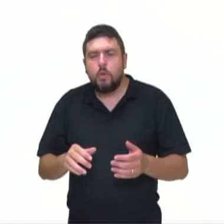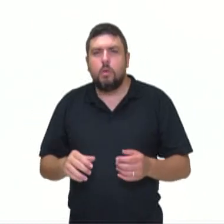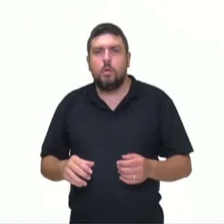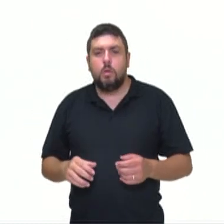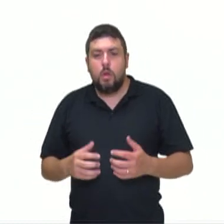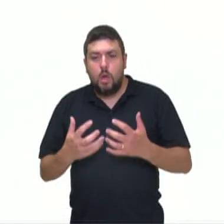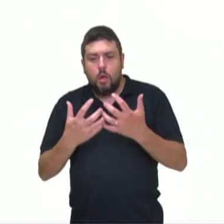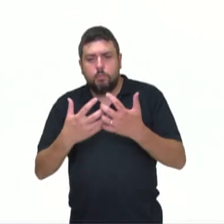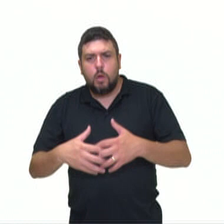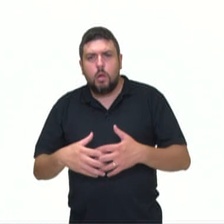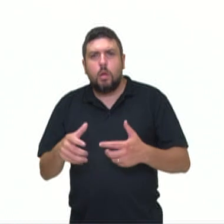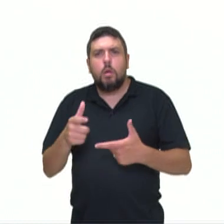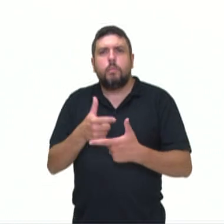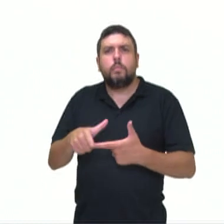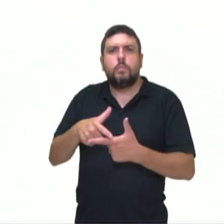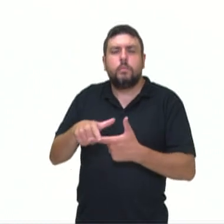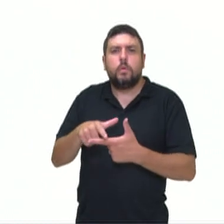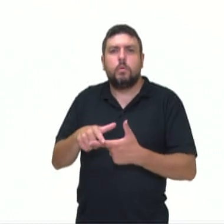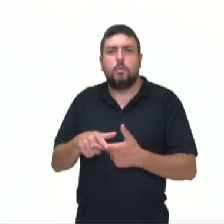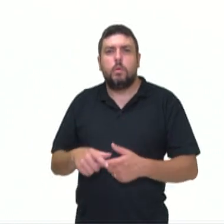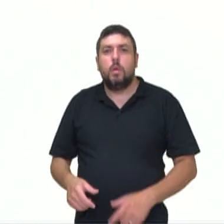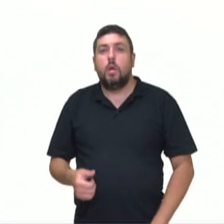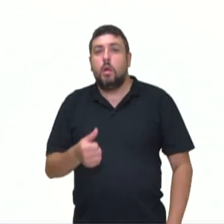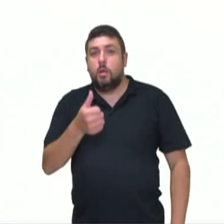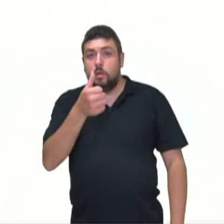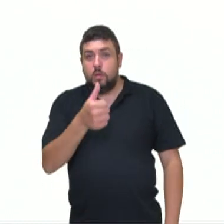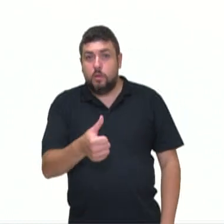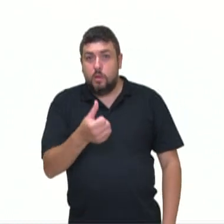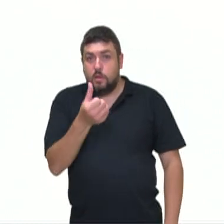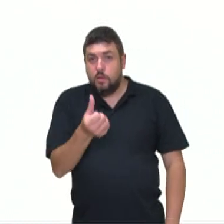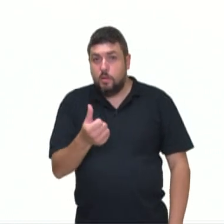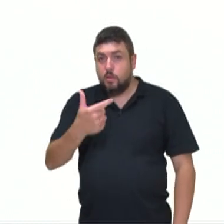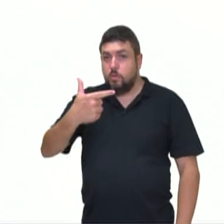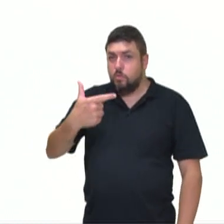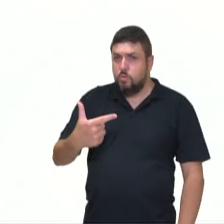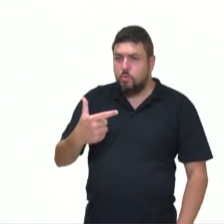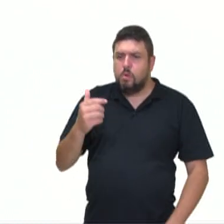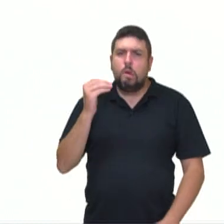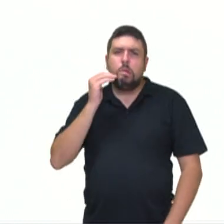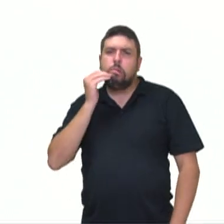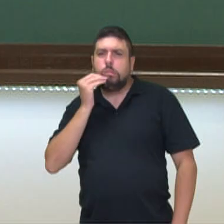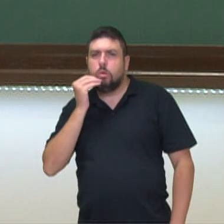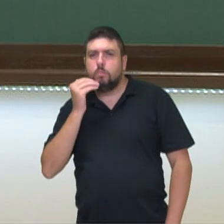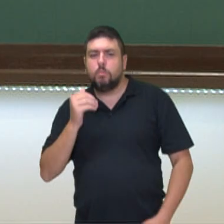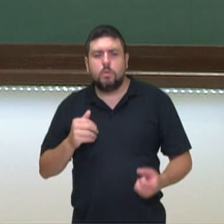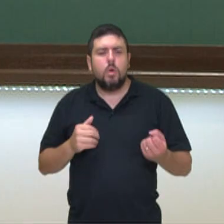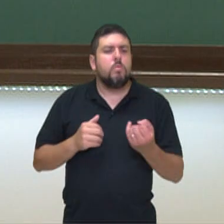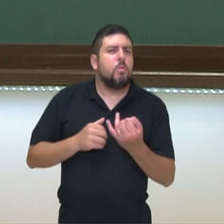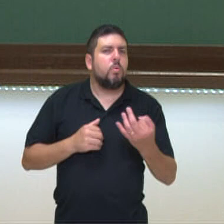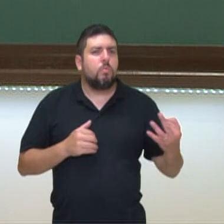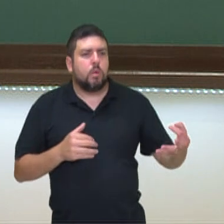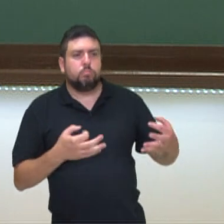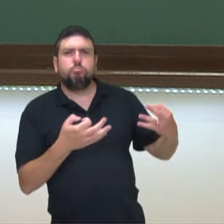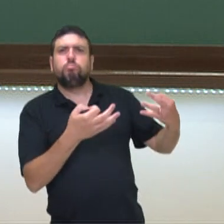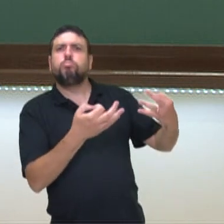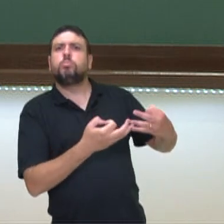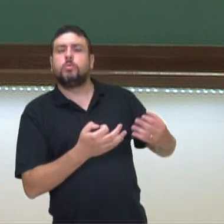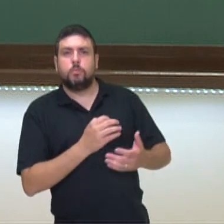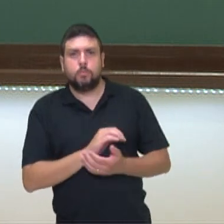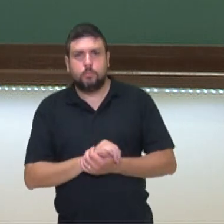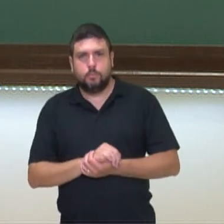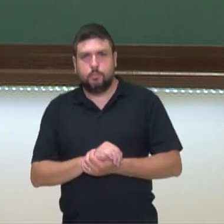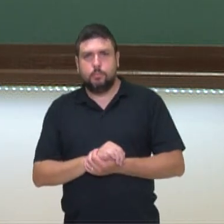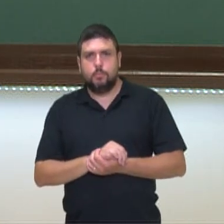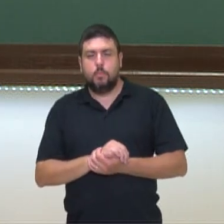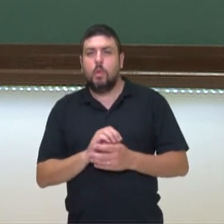problema, 162 peças saíram com defeito. Quantas peças foram produzidas sem defeito? Bom, eu